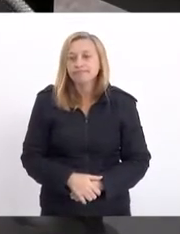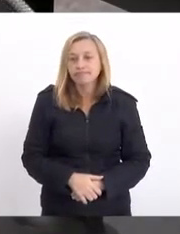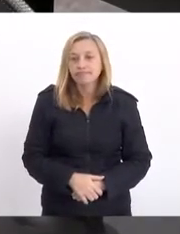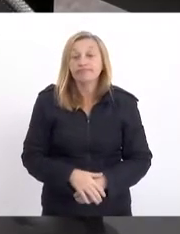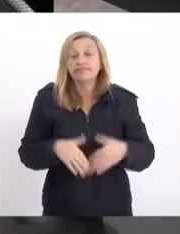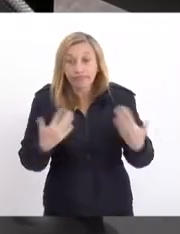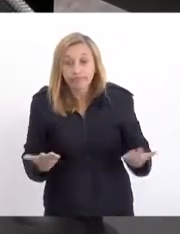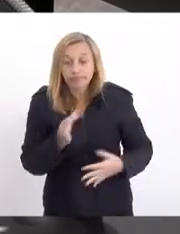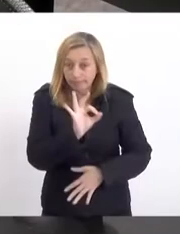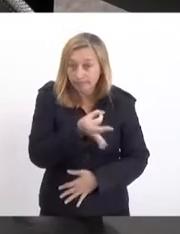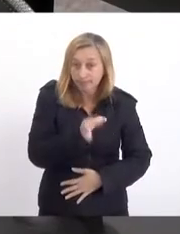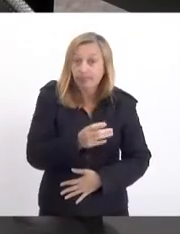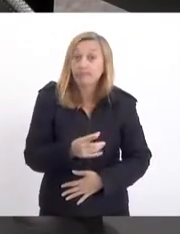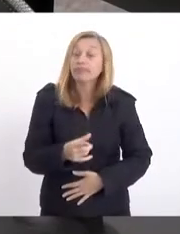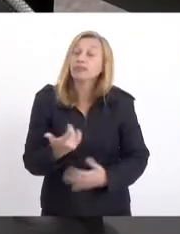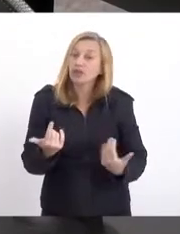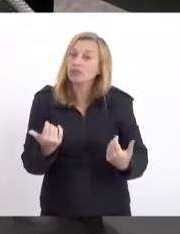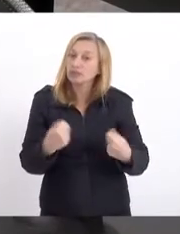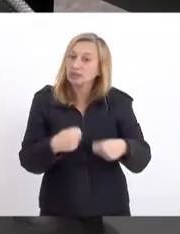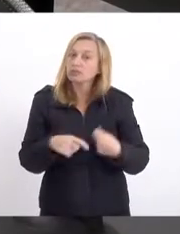Então é claro que nós vamos ter que ter